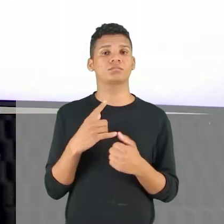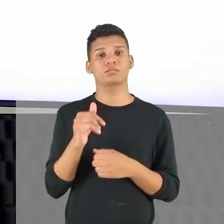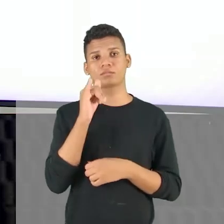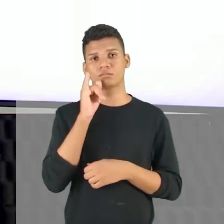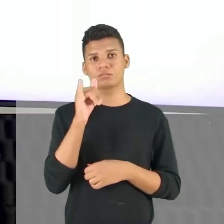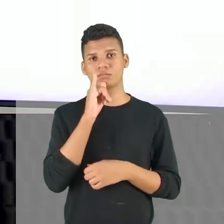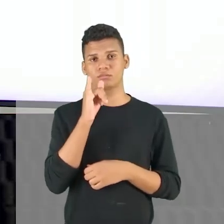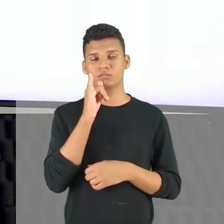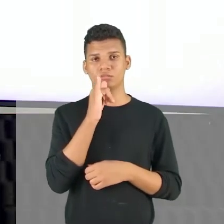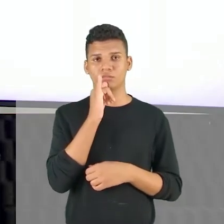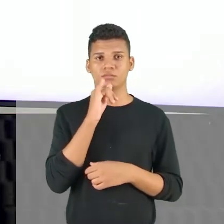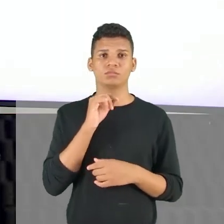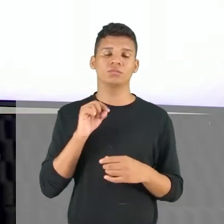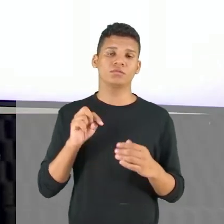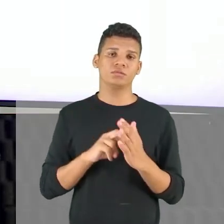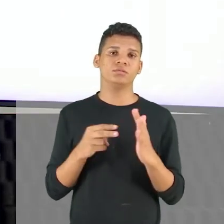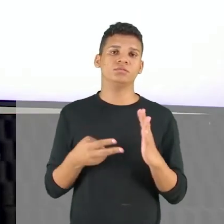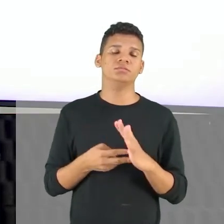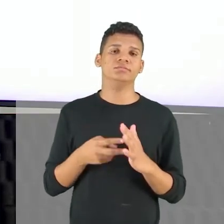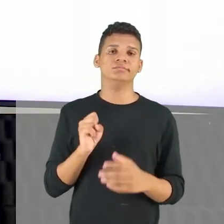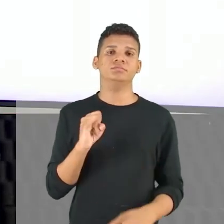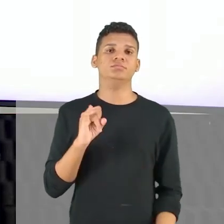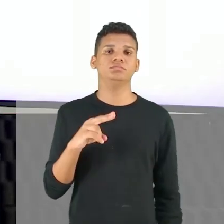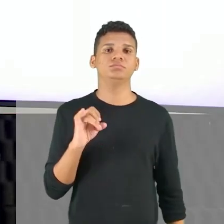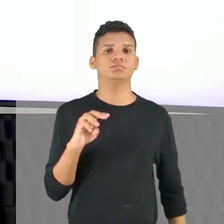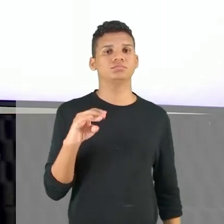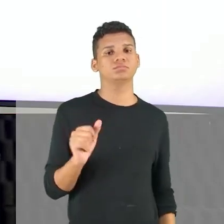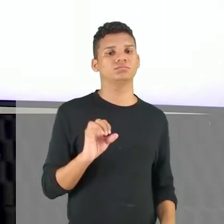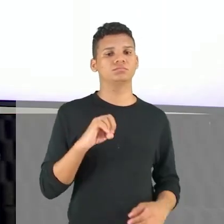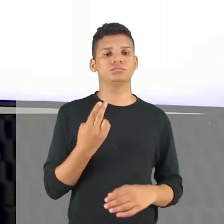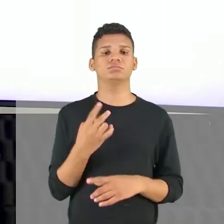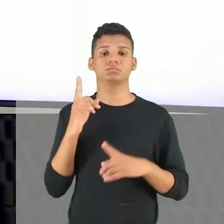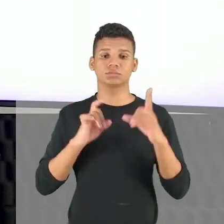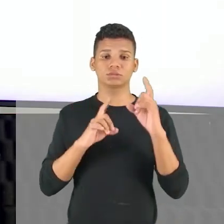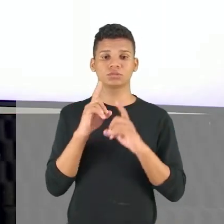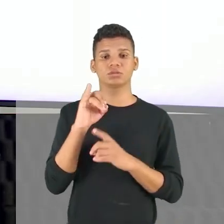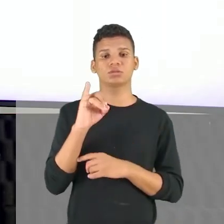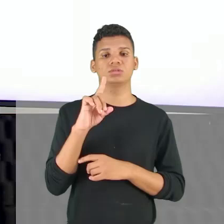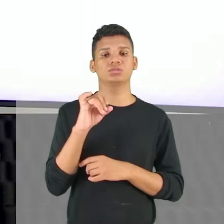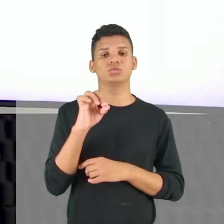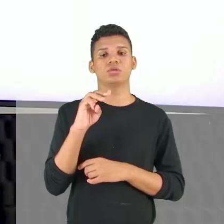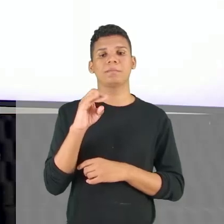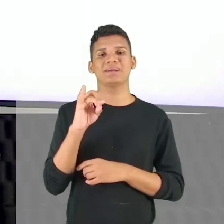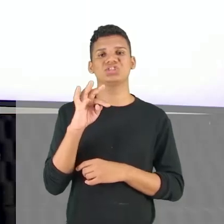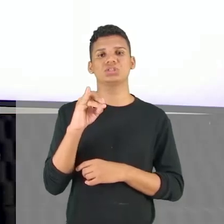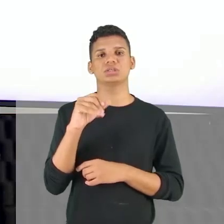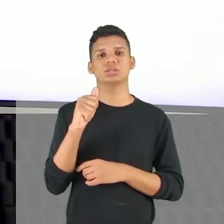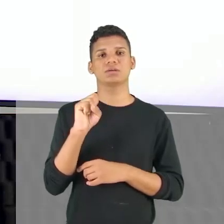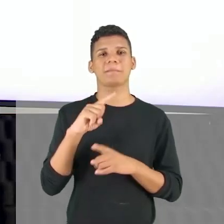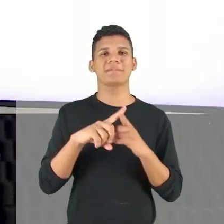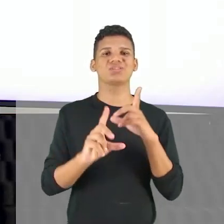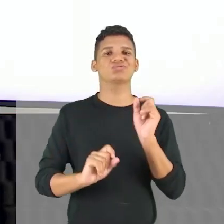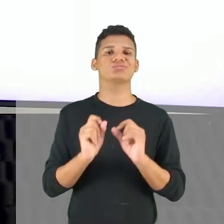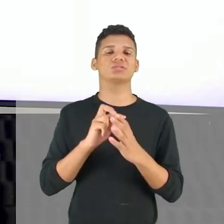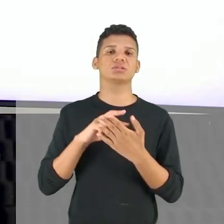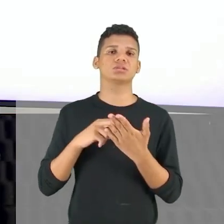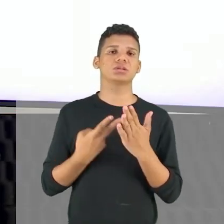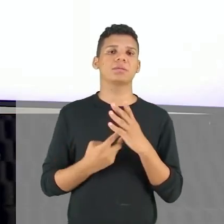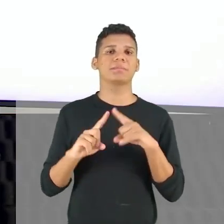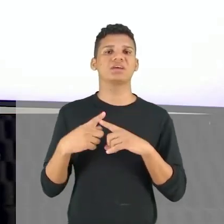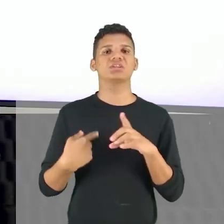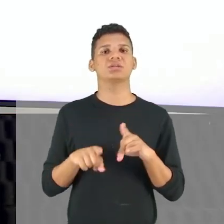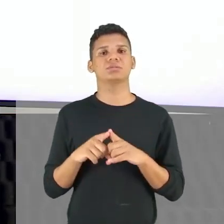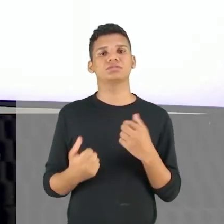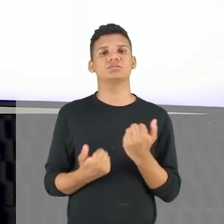exemplo de sinonímia, tá? Ou expressão idiomáticas. Qual dessas palavras pode ser traduzida ou pode ser